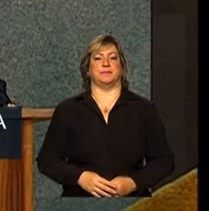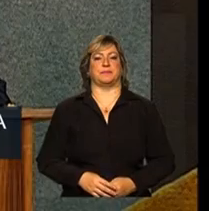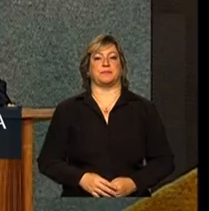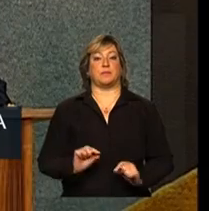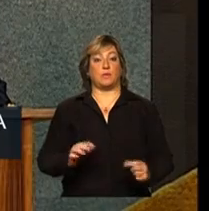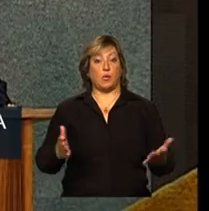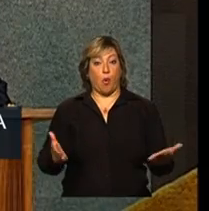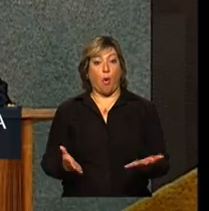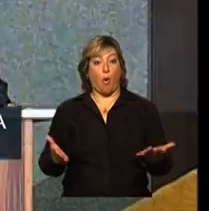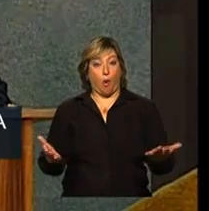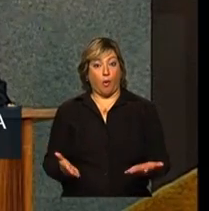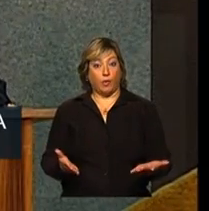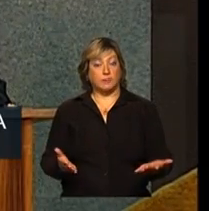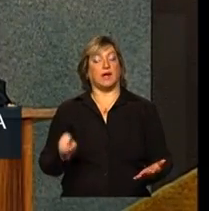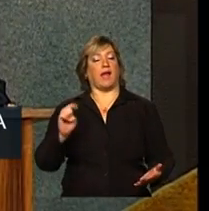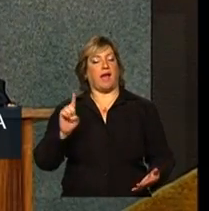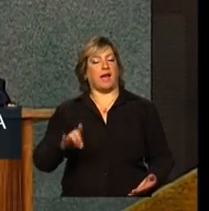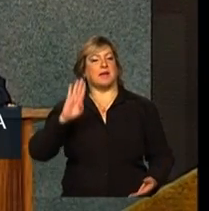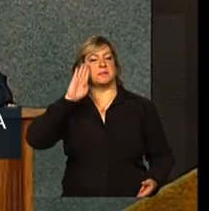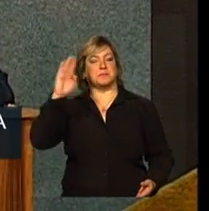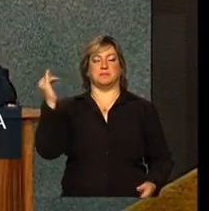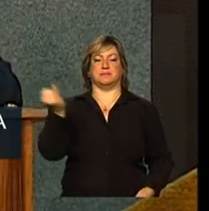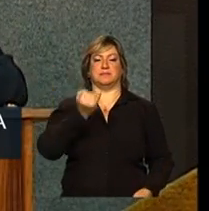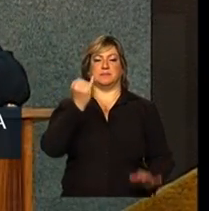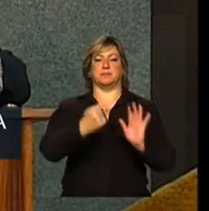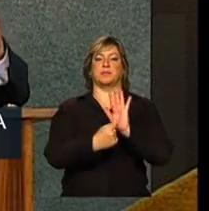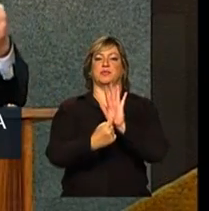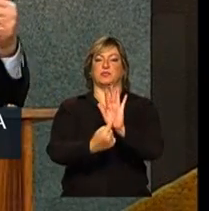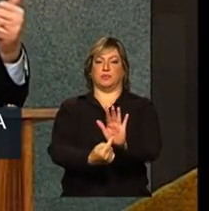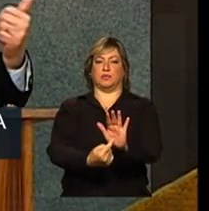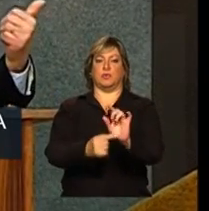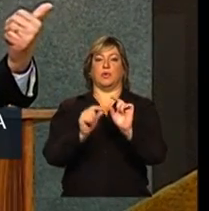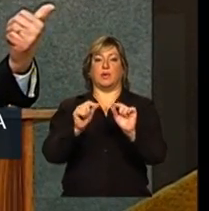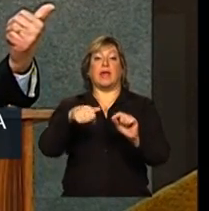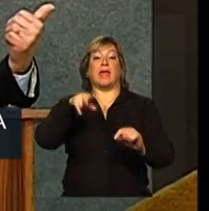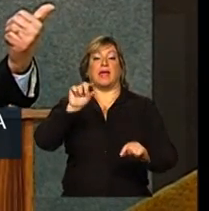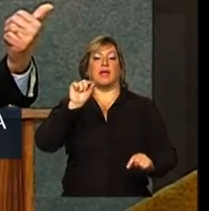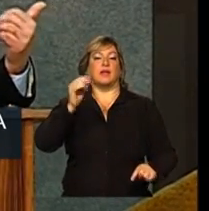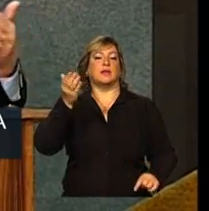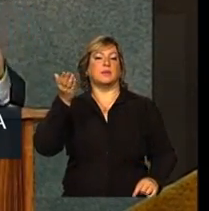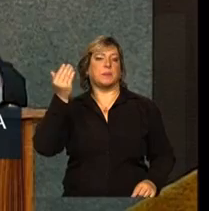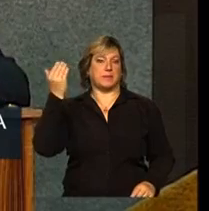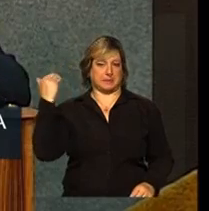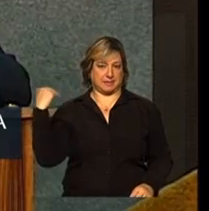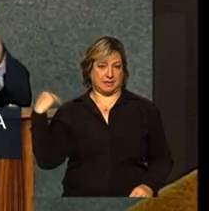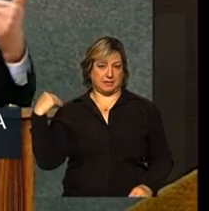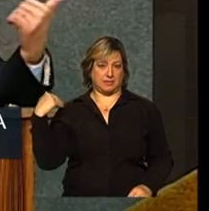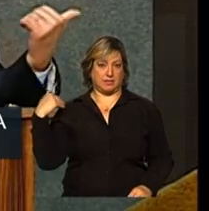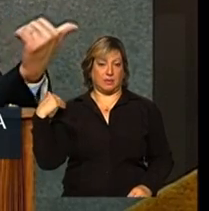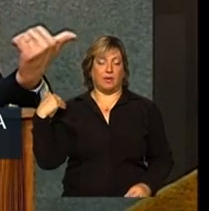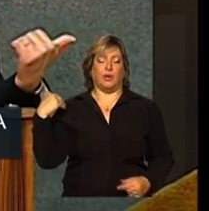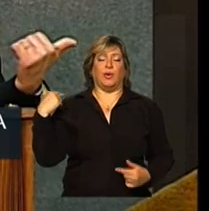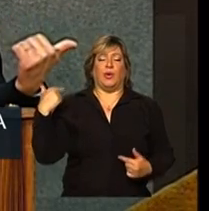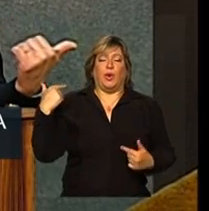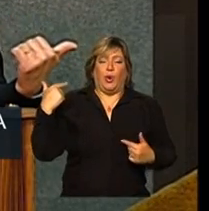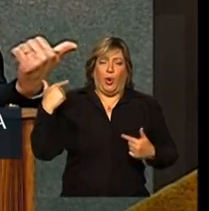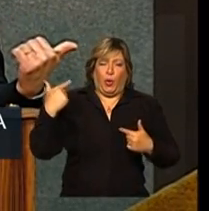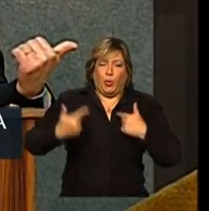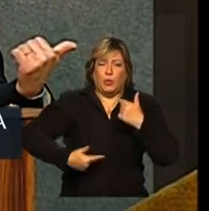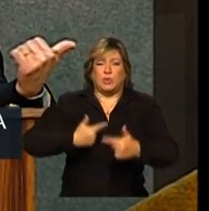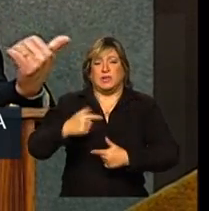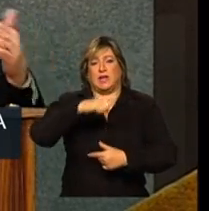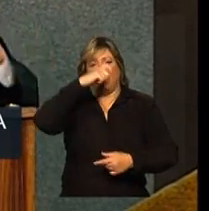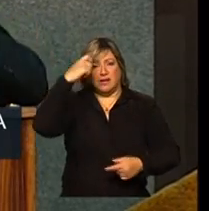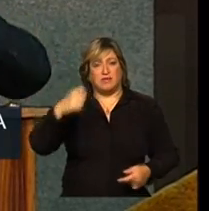que hoje é a grande marca de quem no passado lutava pela